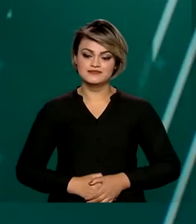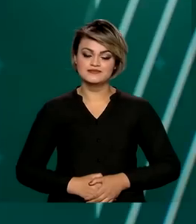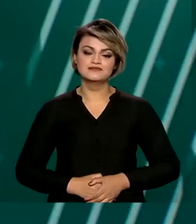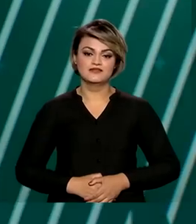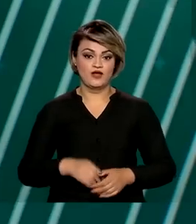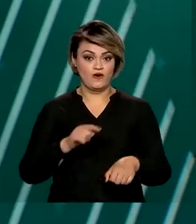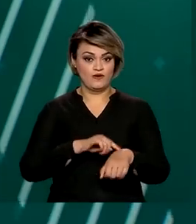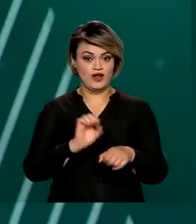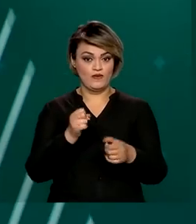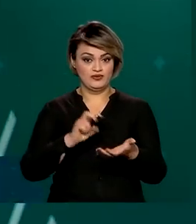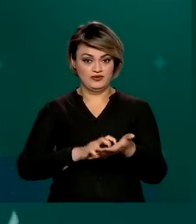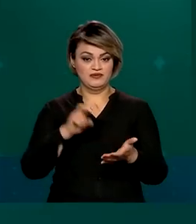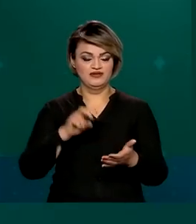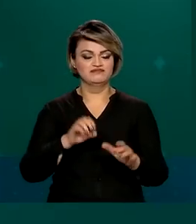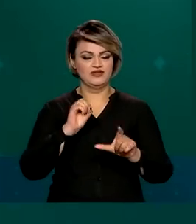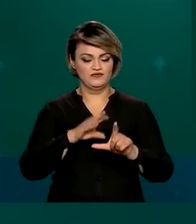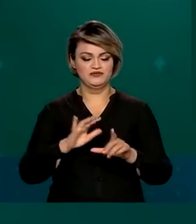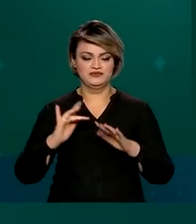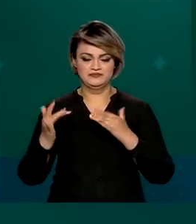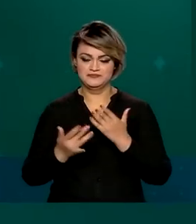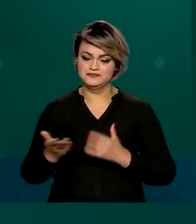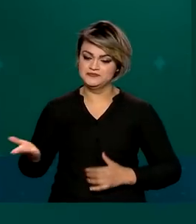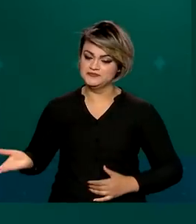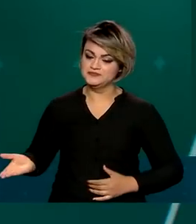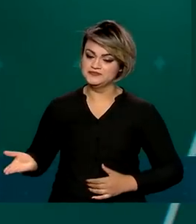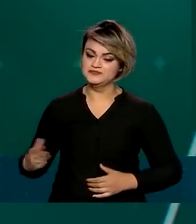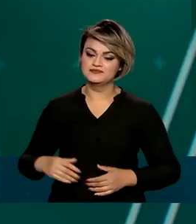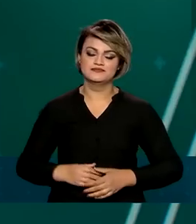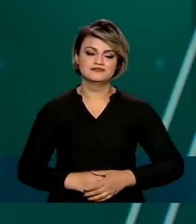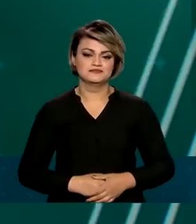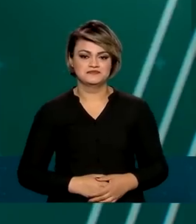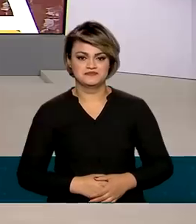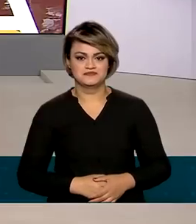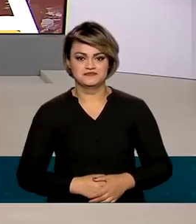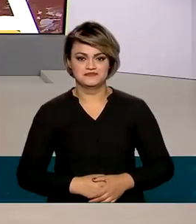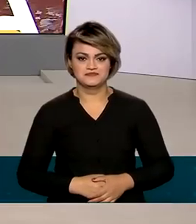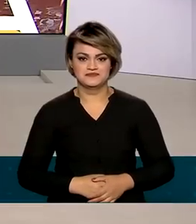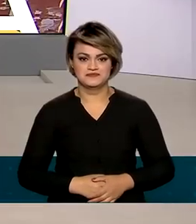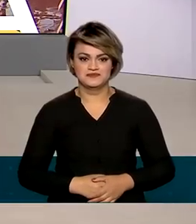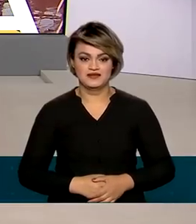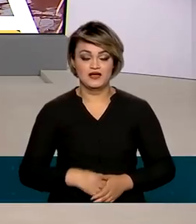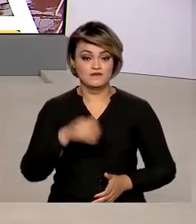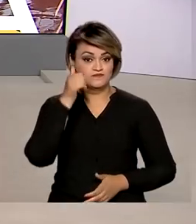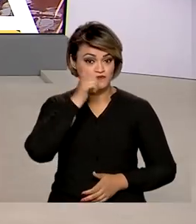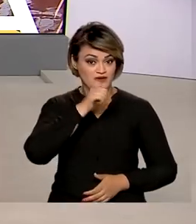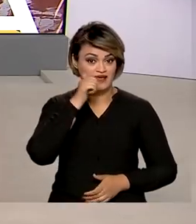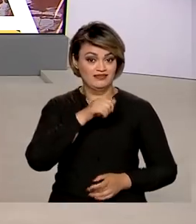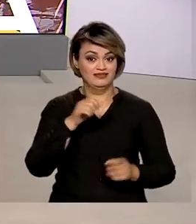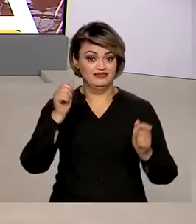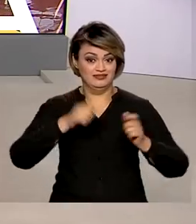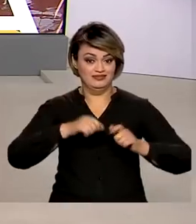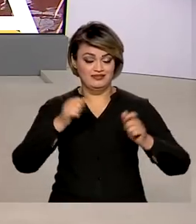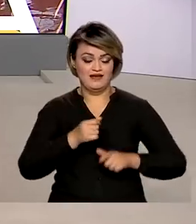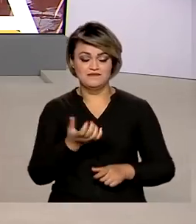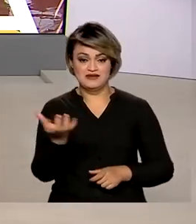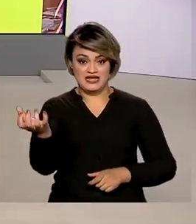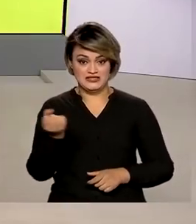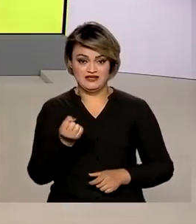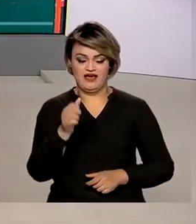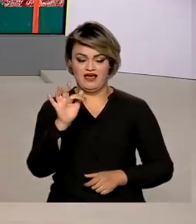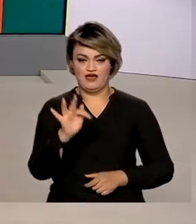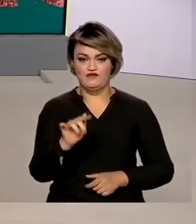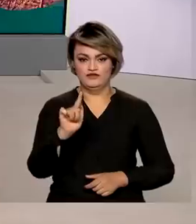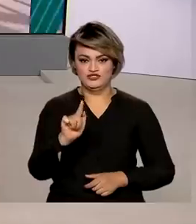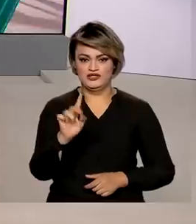há 8 horas da manhã estamos ao vivo também pelas redes sociais as mulheres vão poder utilizar o